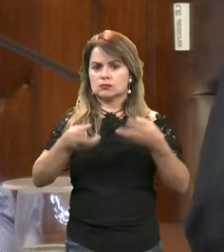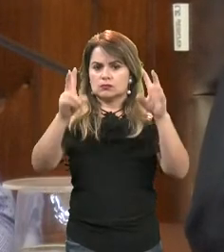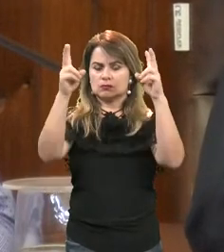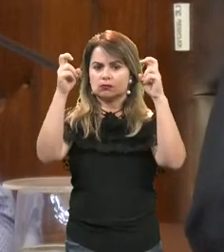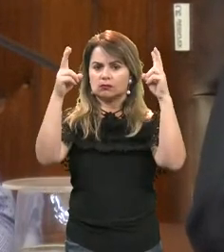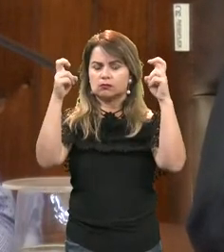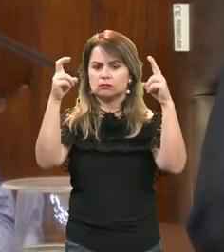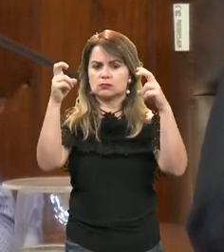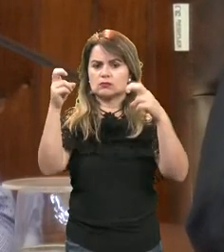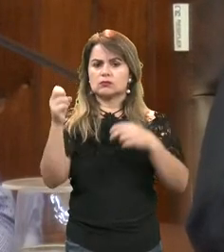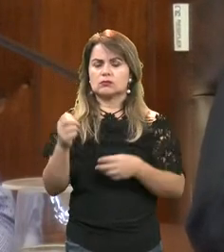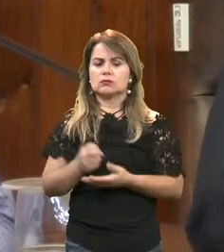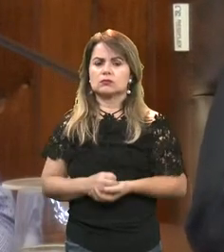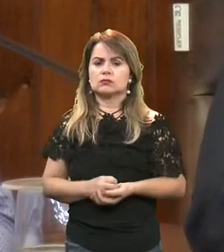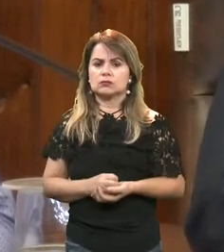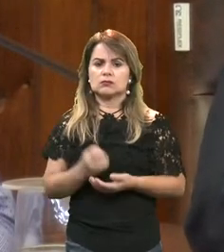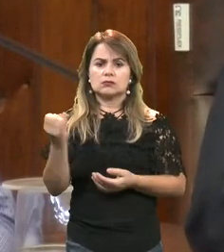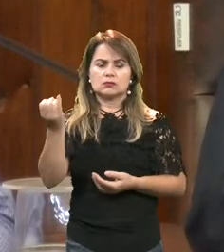vai tratar